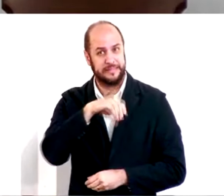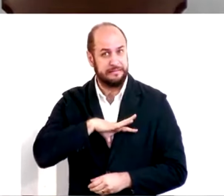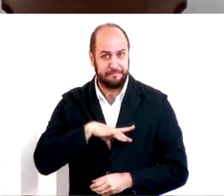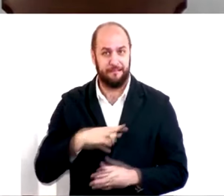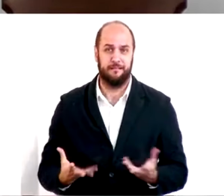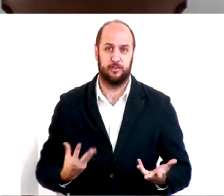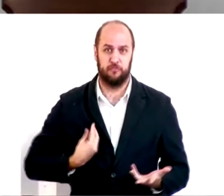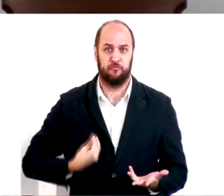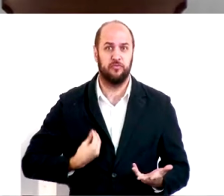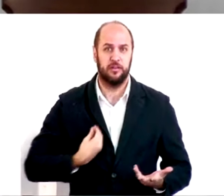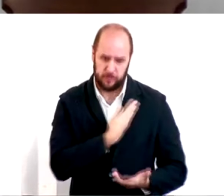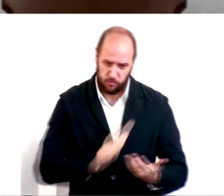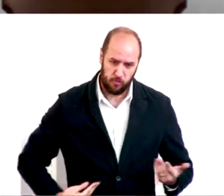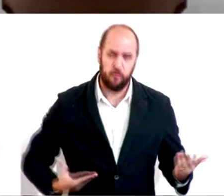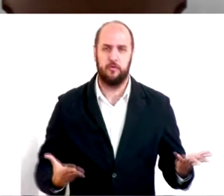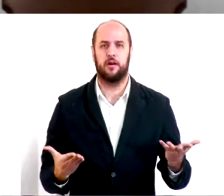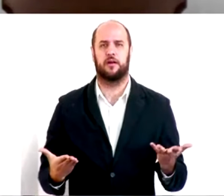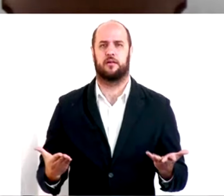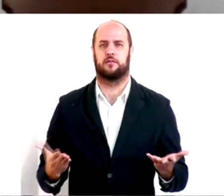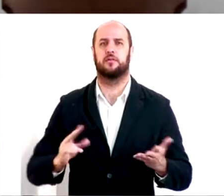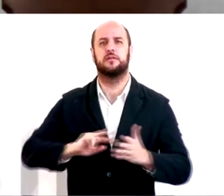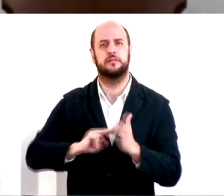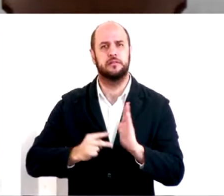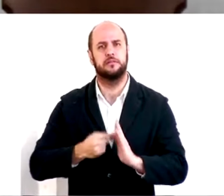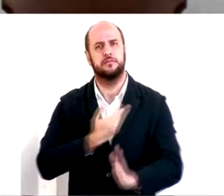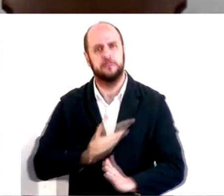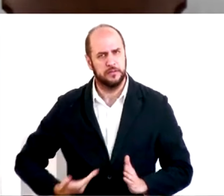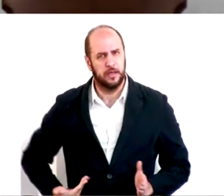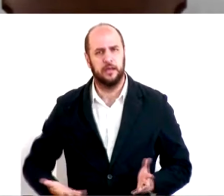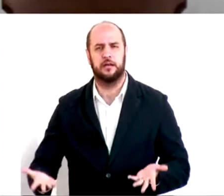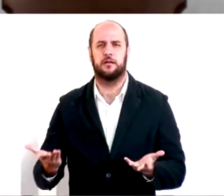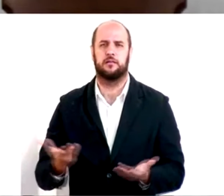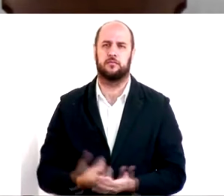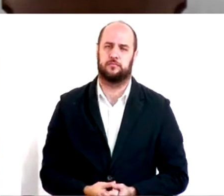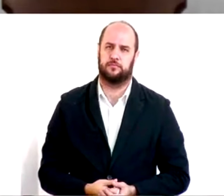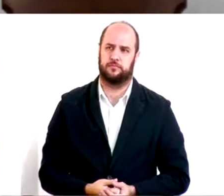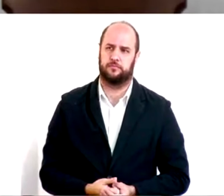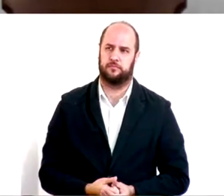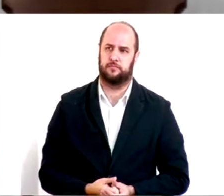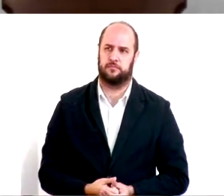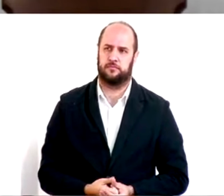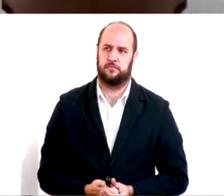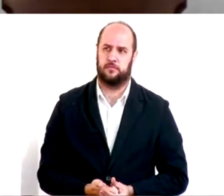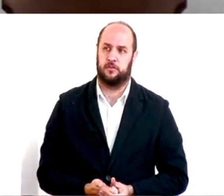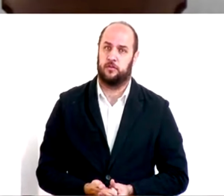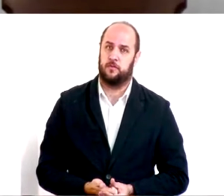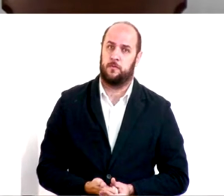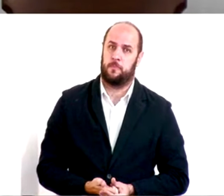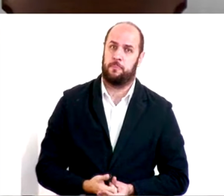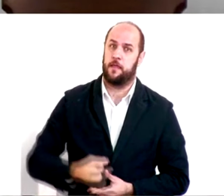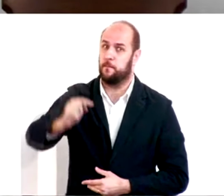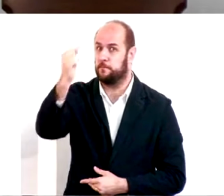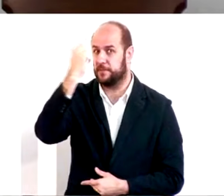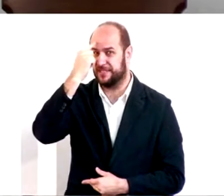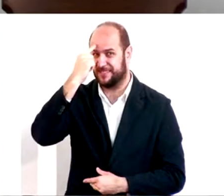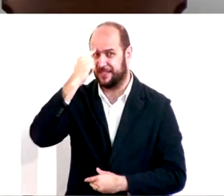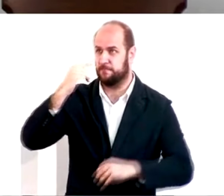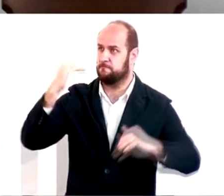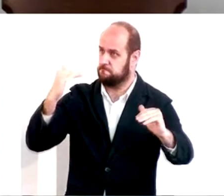era ser um bom cidadão se os líderes de Creta não eram cristãos? Se